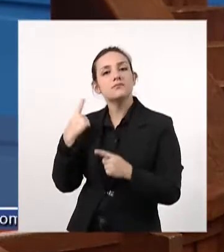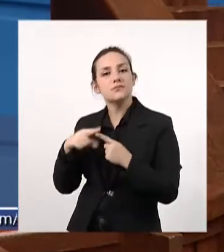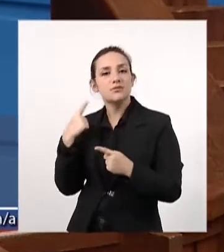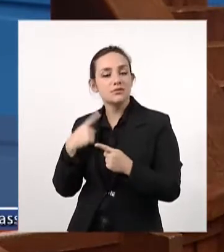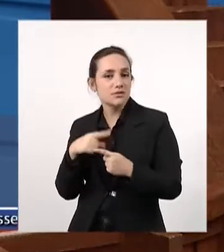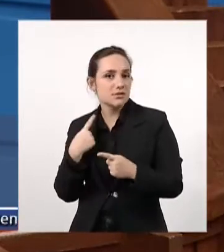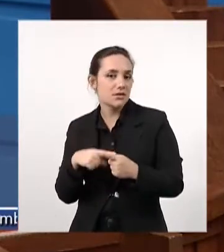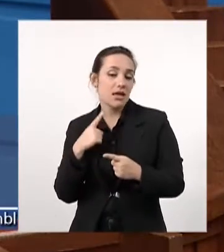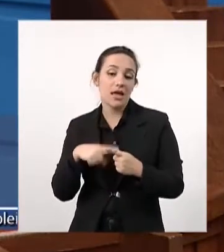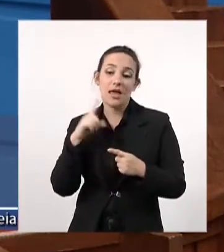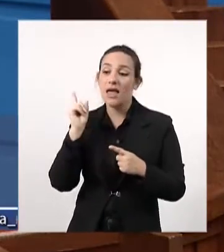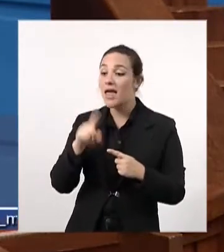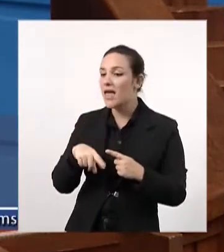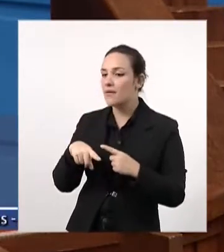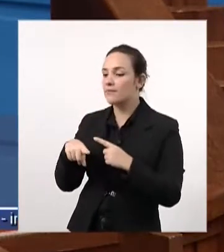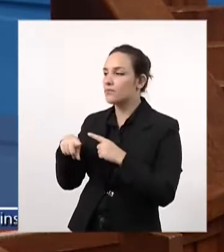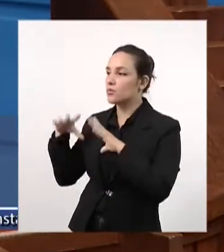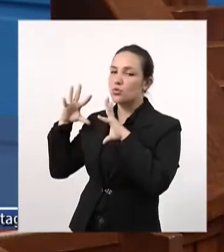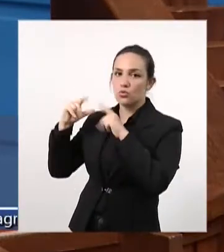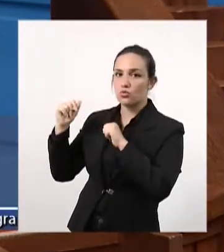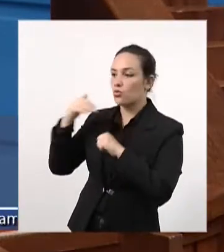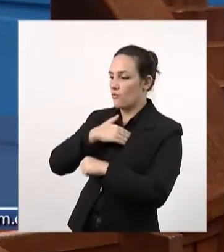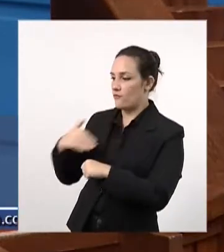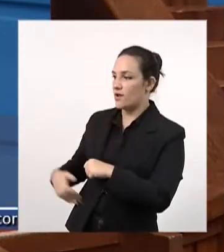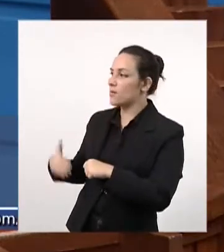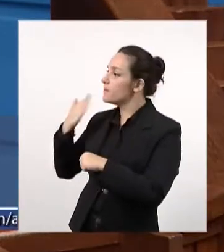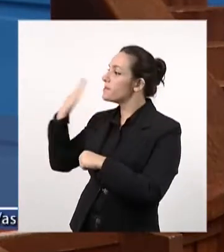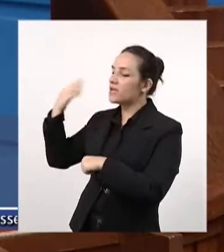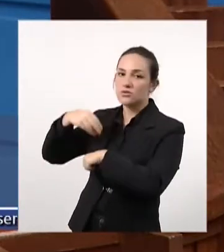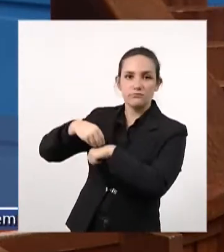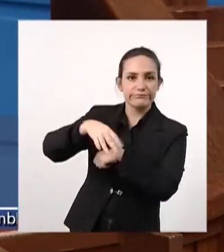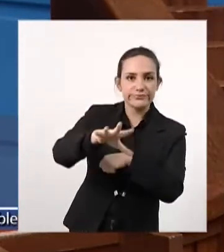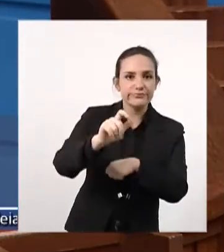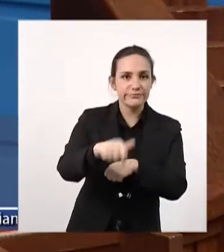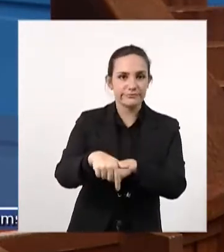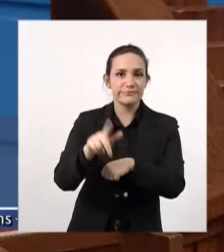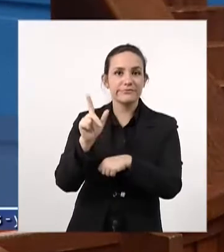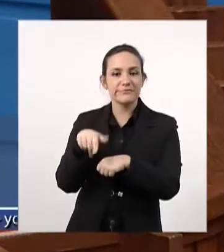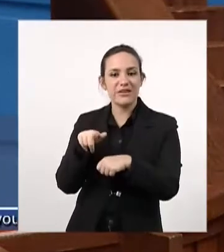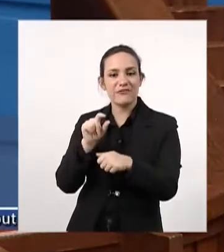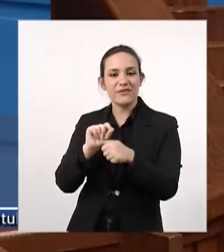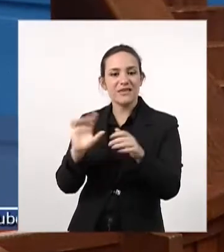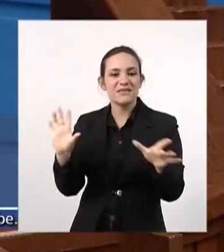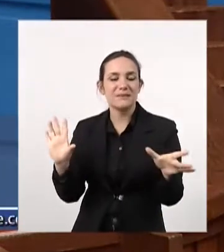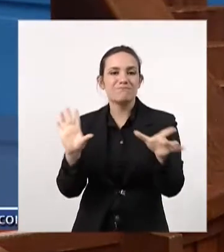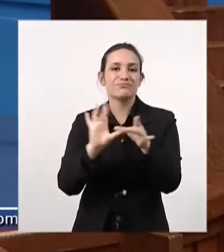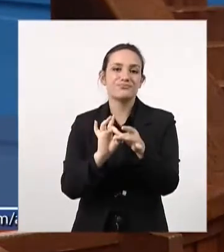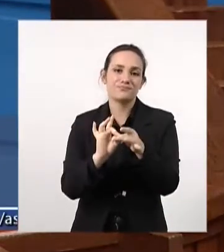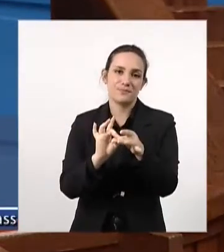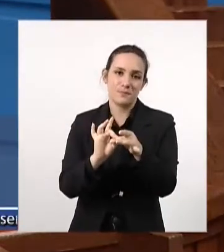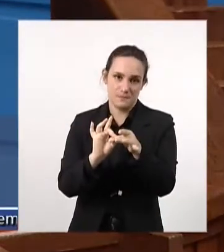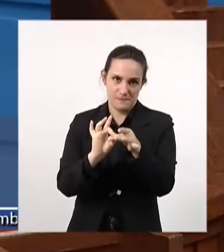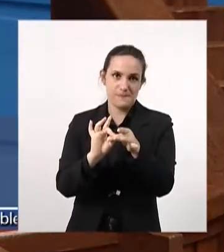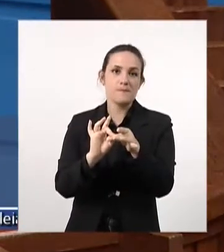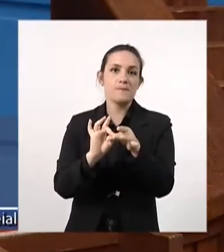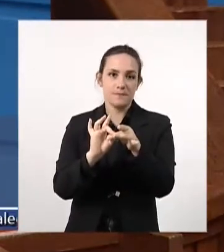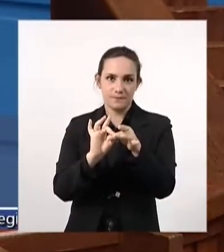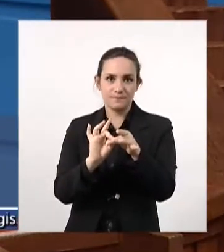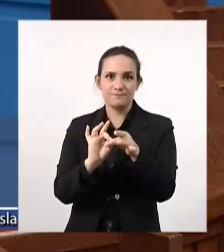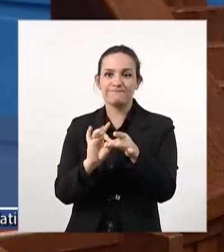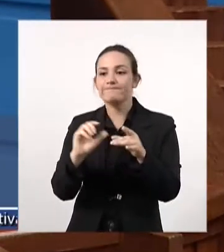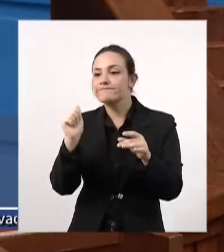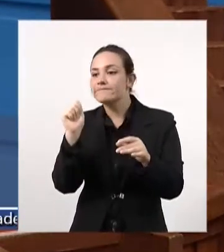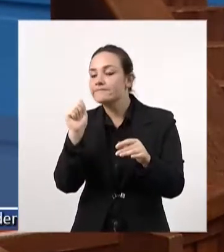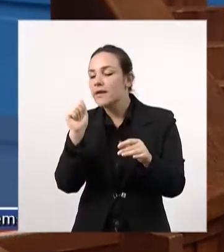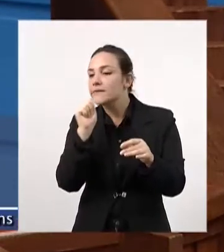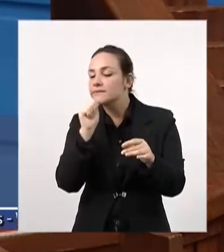porta-voz das demandas do governo. É um construtor de pontes, deputado professor Rinaldo, de